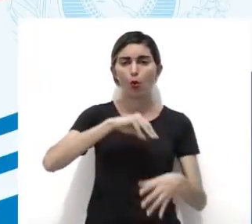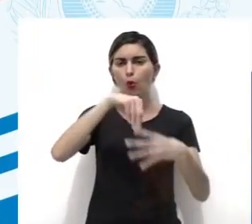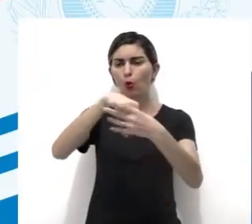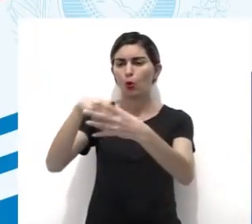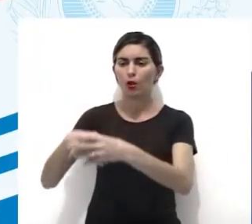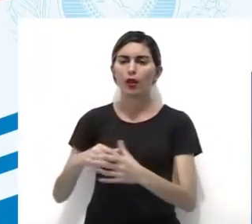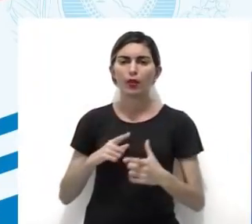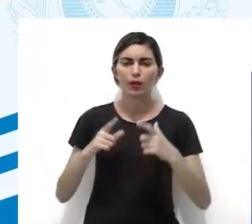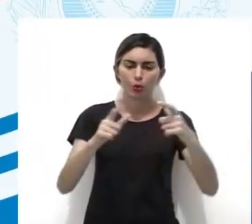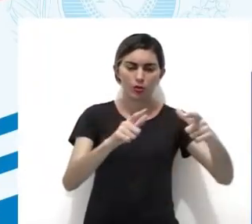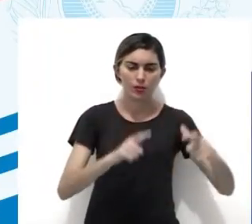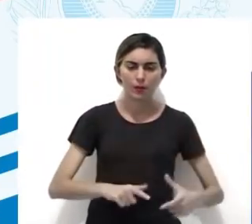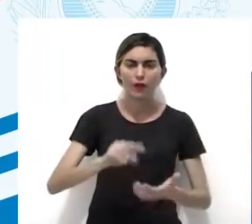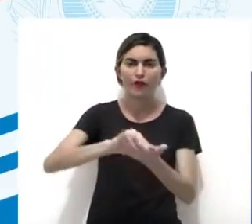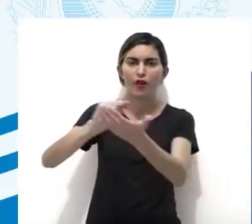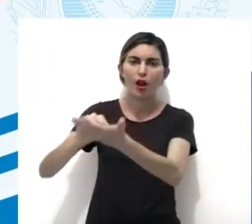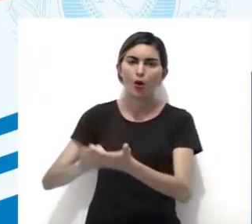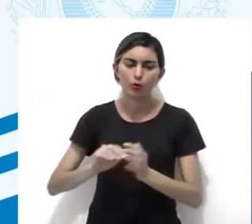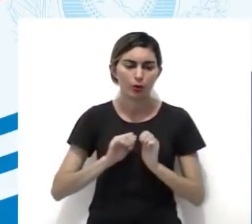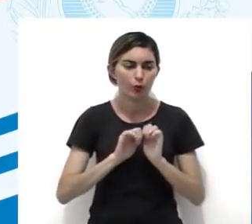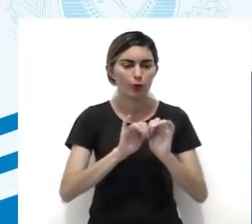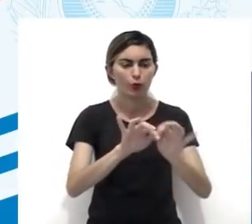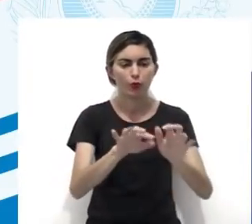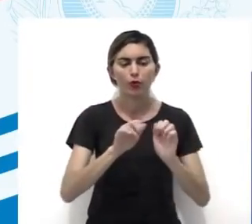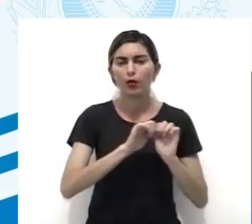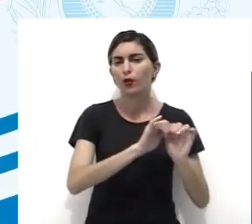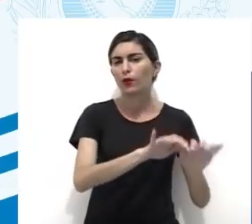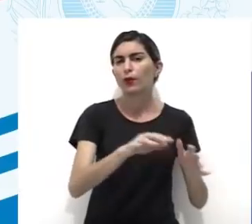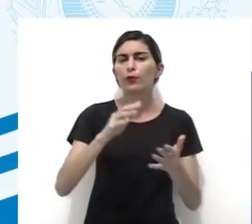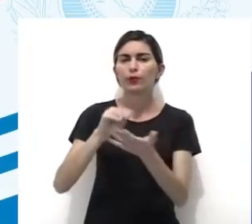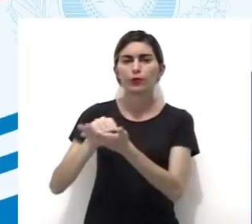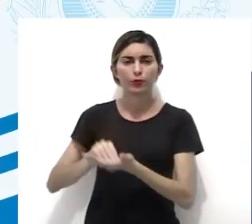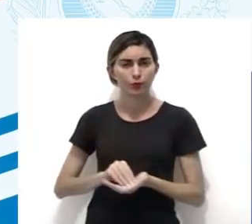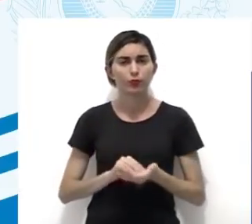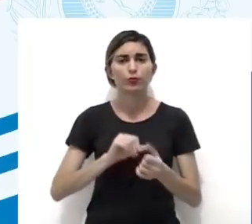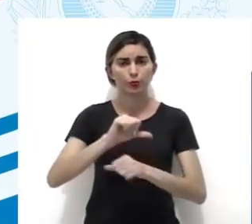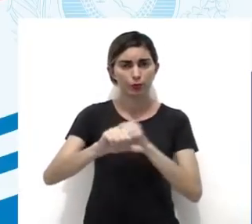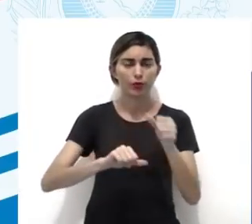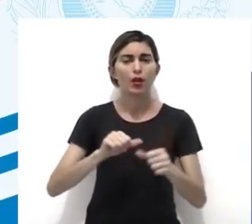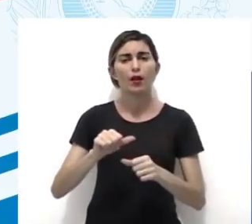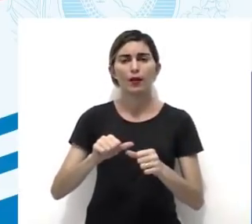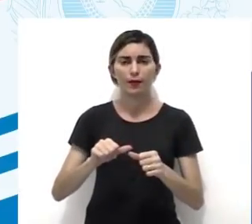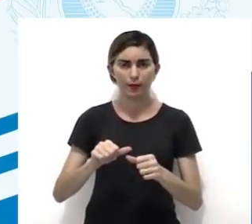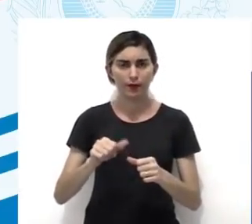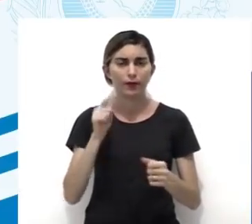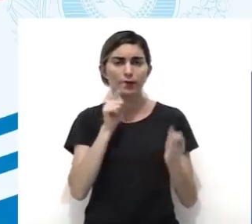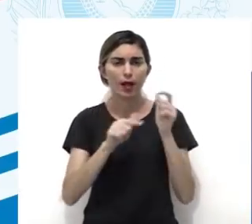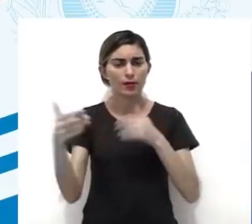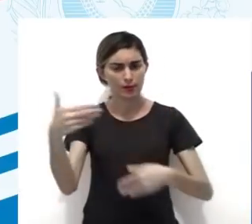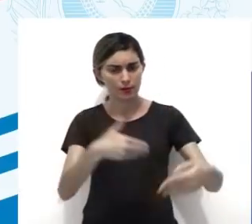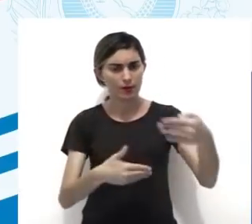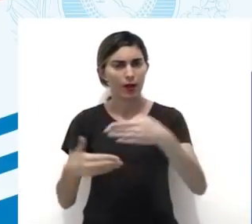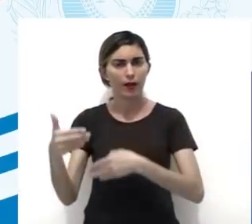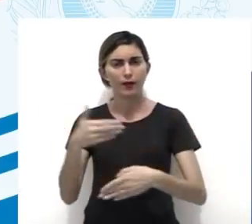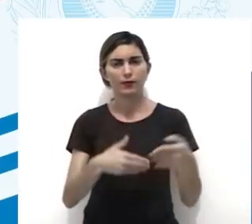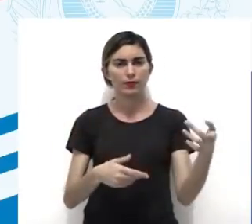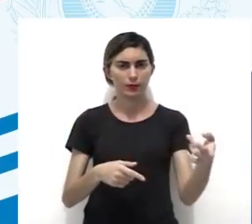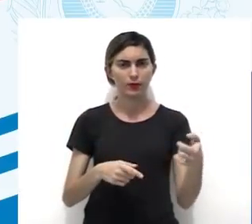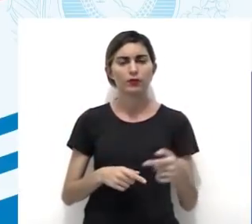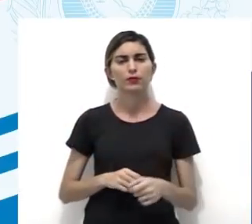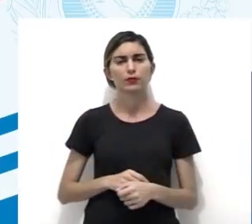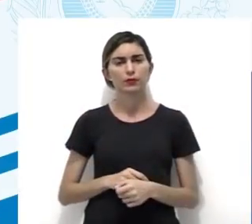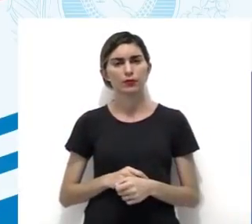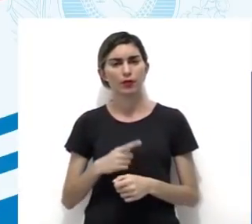espaços opacos, tornar esses espaços opacos em espaços luminosos, ou seja, trazer o mercado consumidor